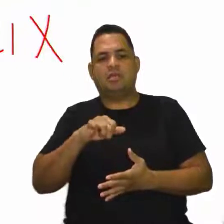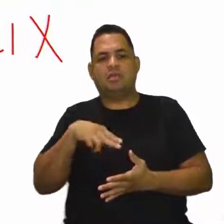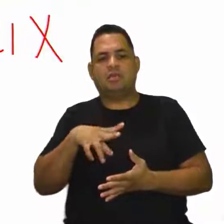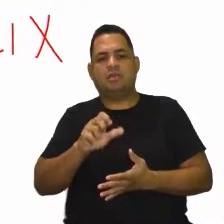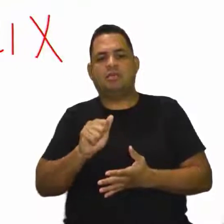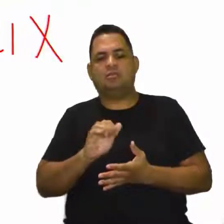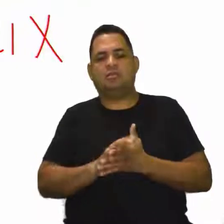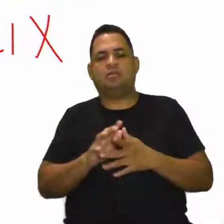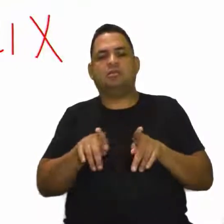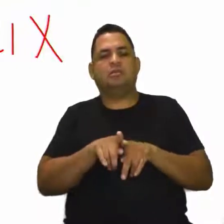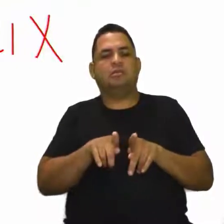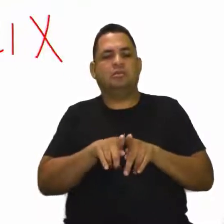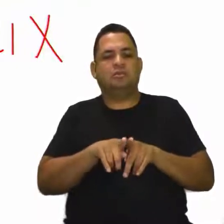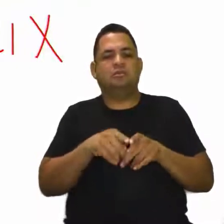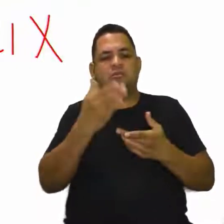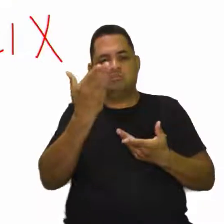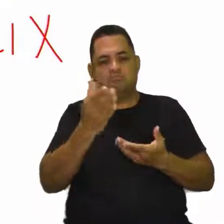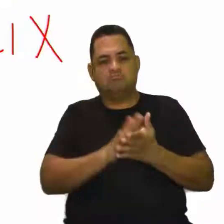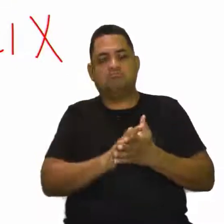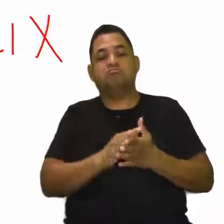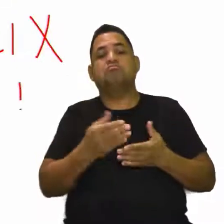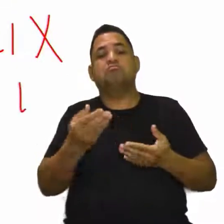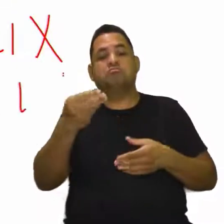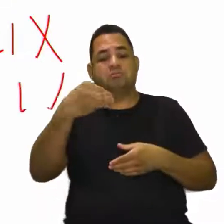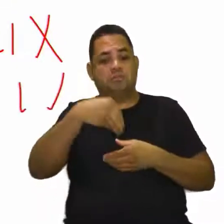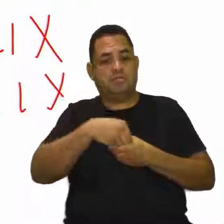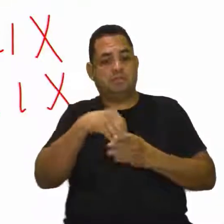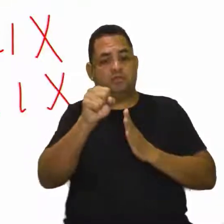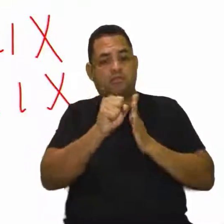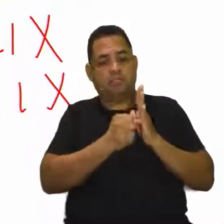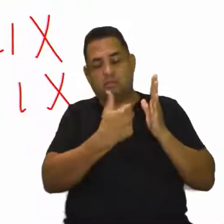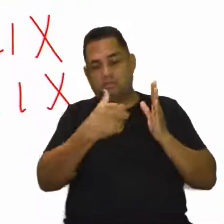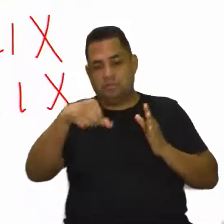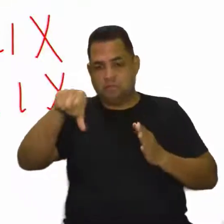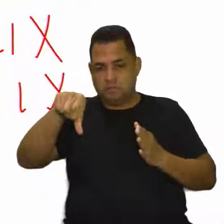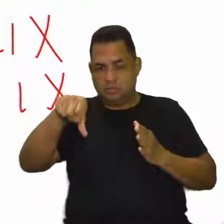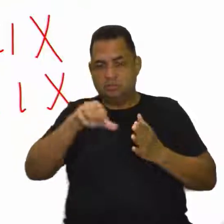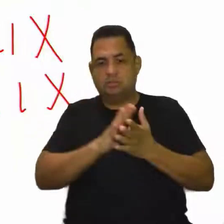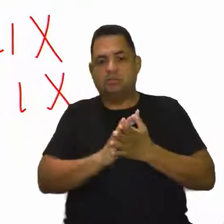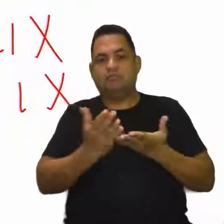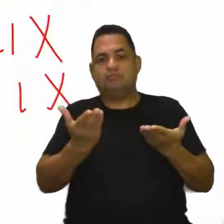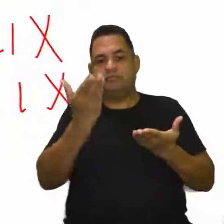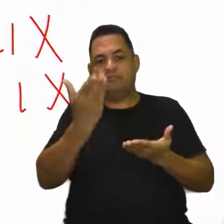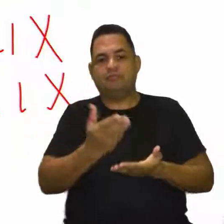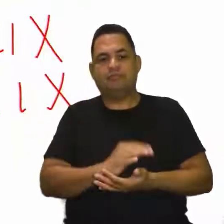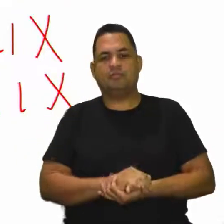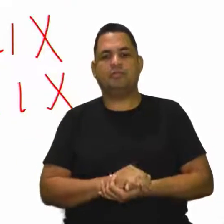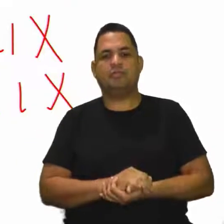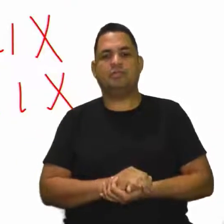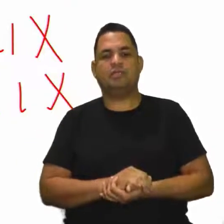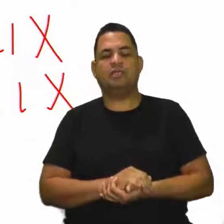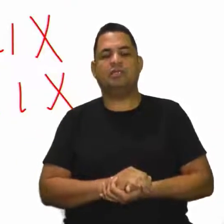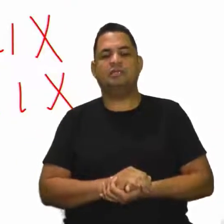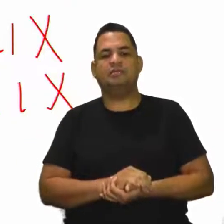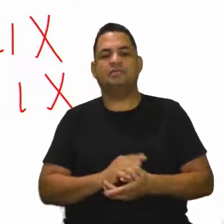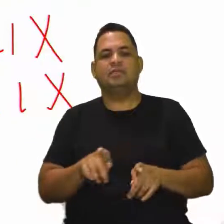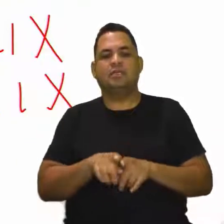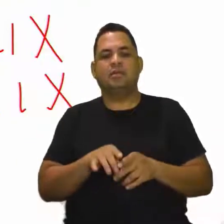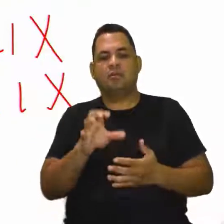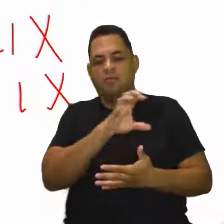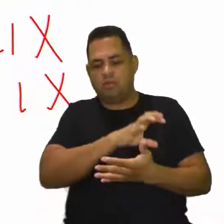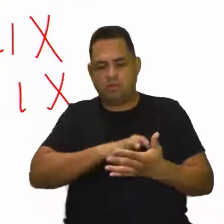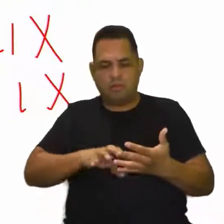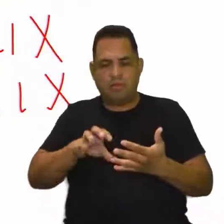a 38, também no mesmo século XIX, foi pensado o termo republicano. E a